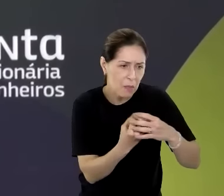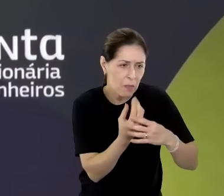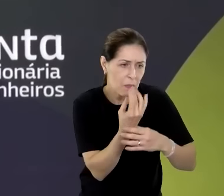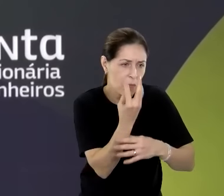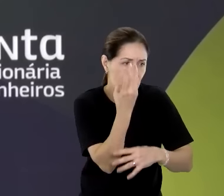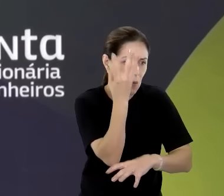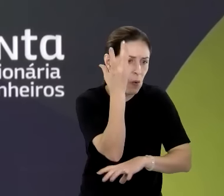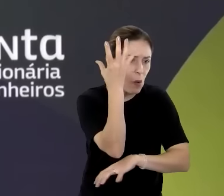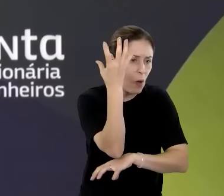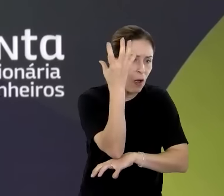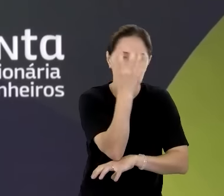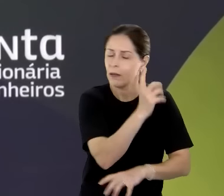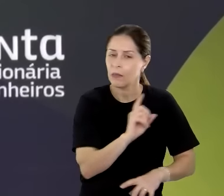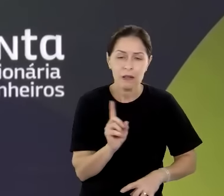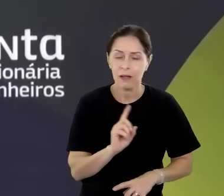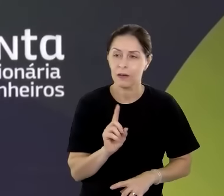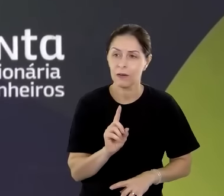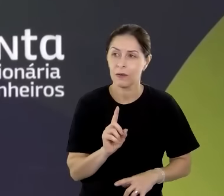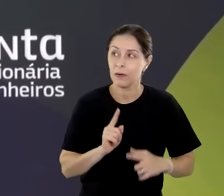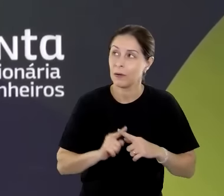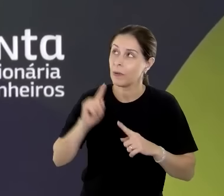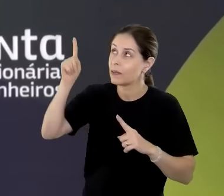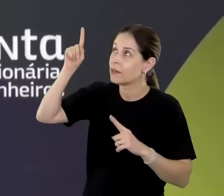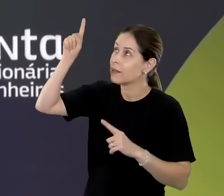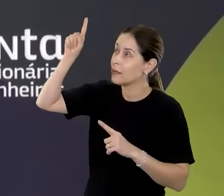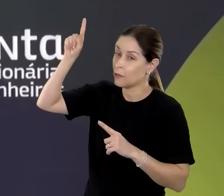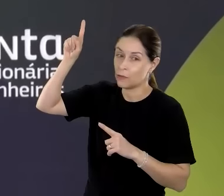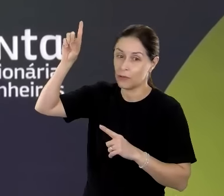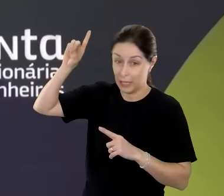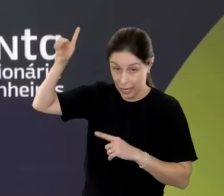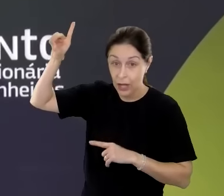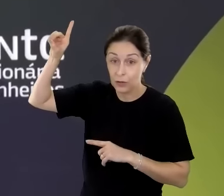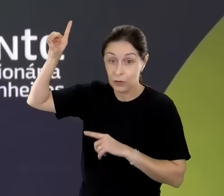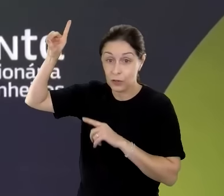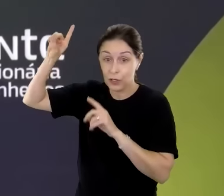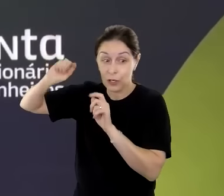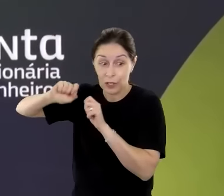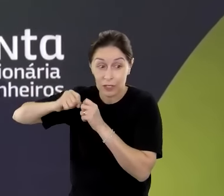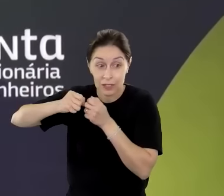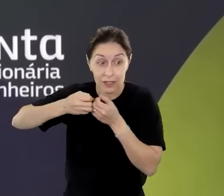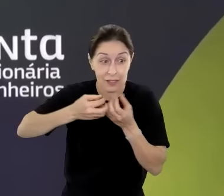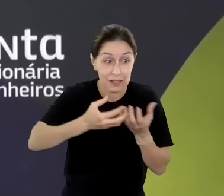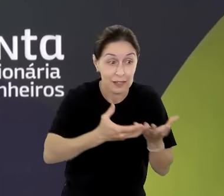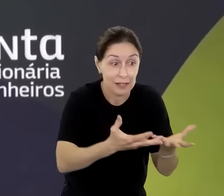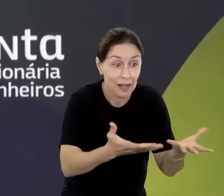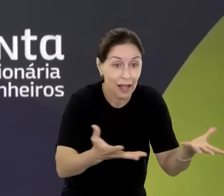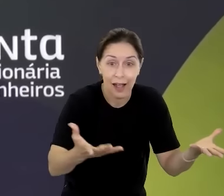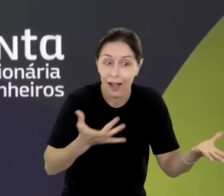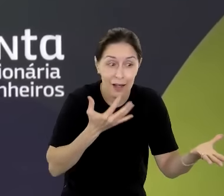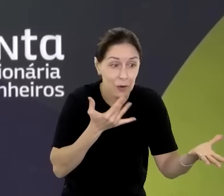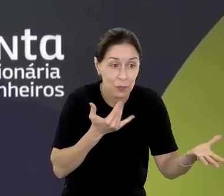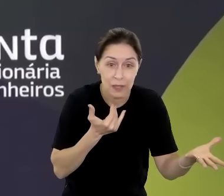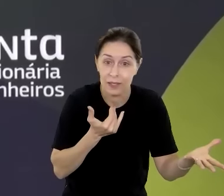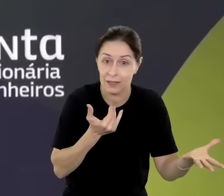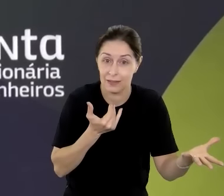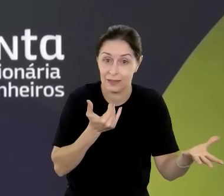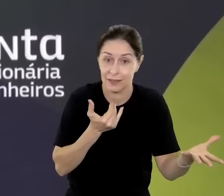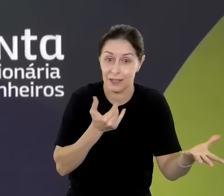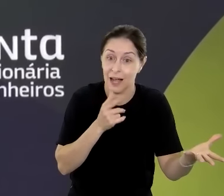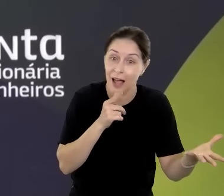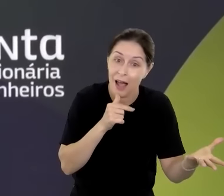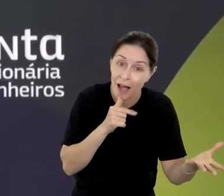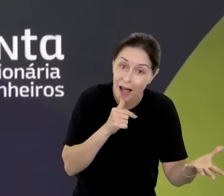celeiros. Todavia Deus os sustenta, quanto mais valeis do que as aves. Olha que curioso.